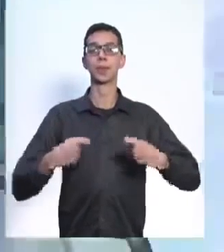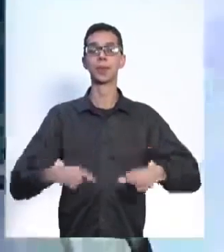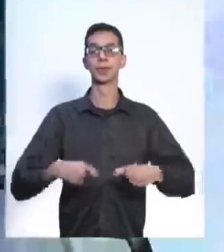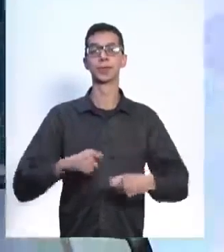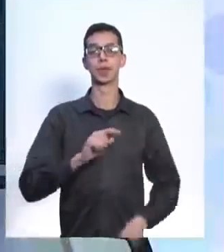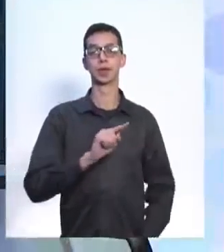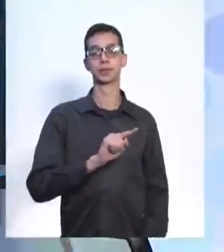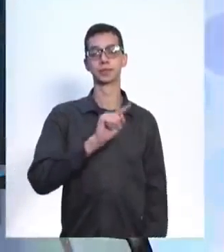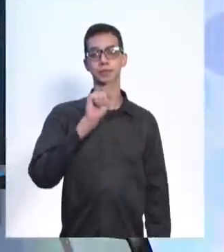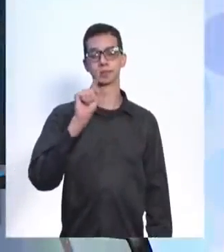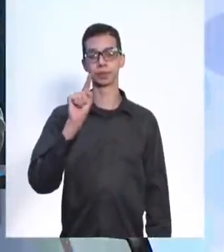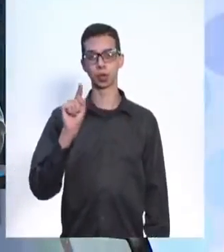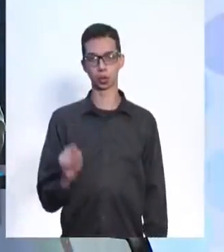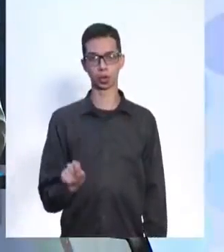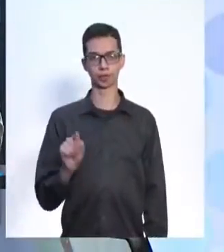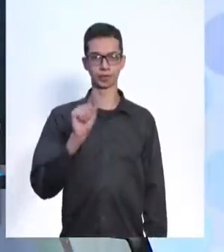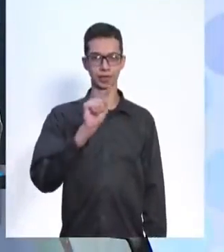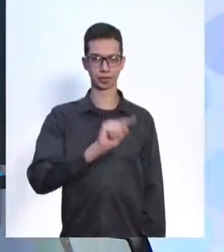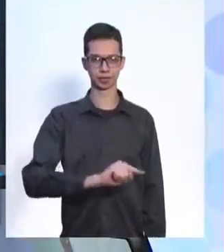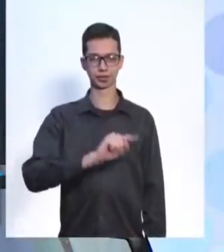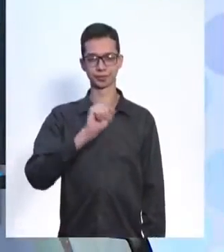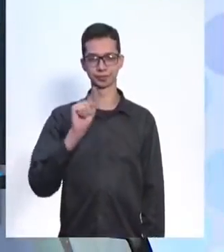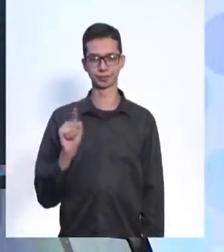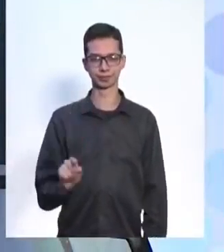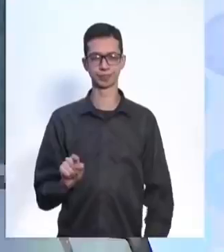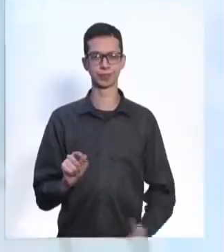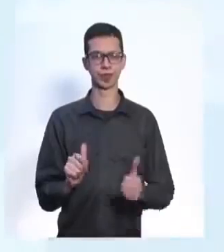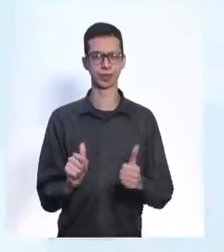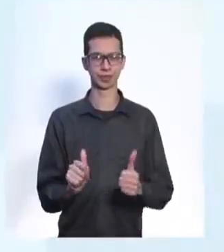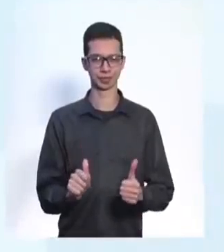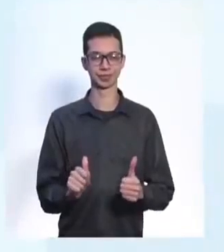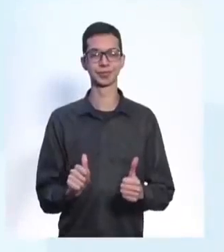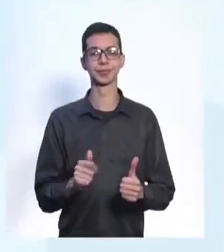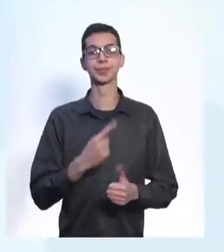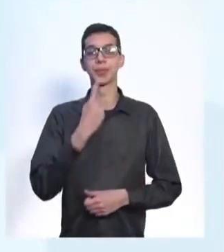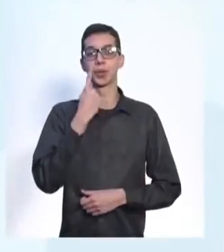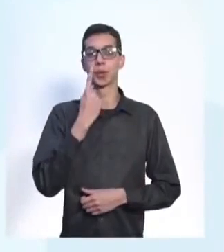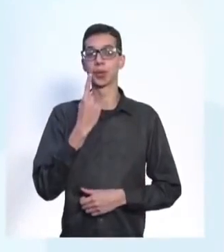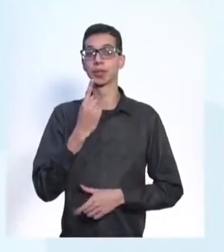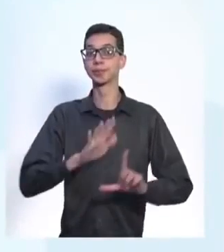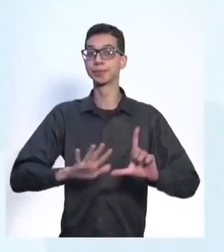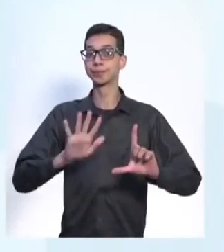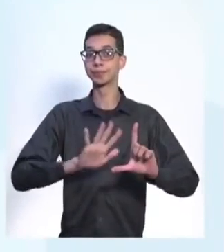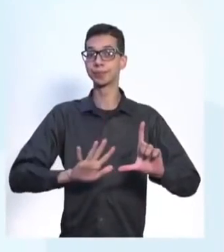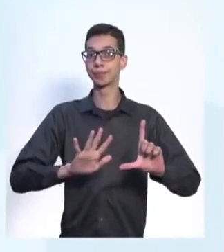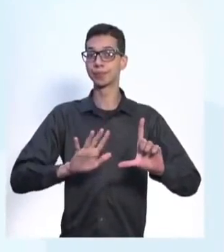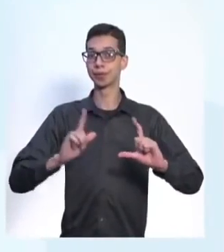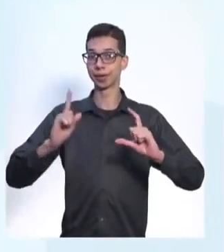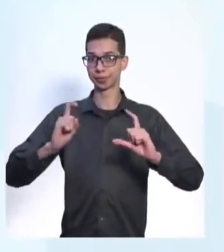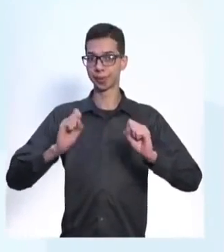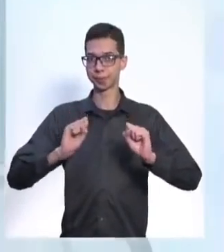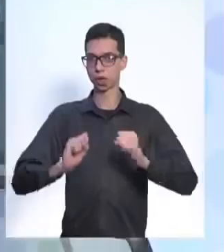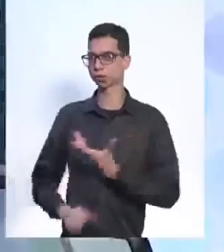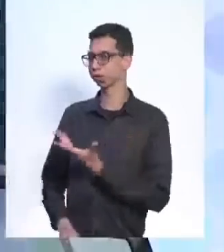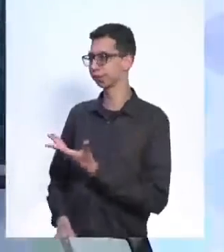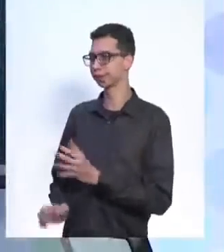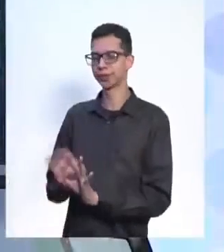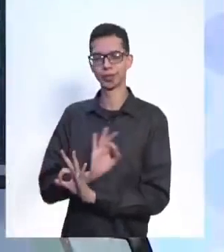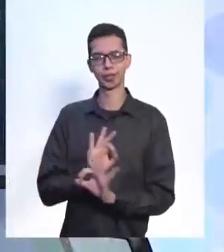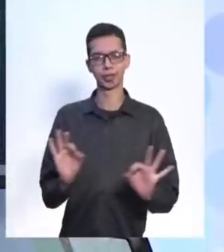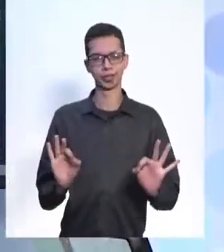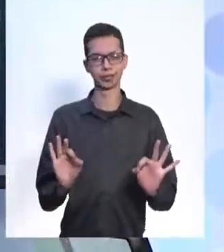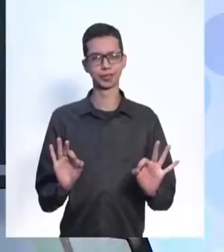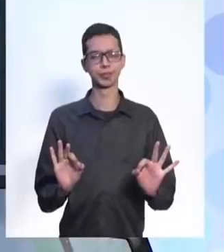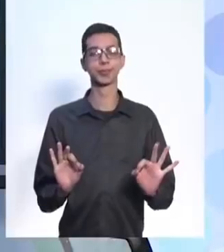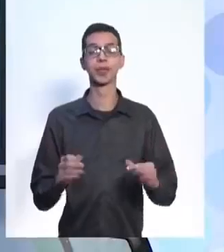Certo? Então, coloca a resolução da atividade para eles tirarem um print. Ótimo, muito bem. E vamos lá, vamos